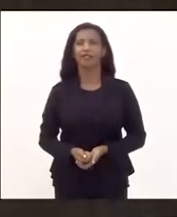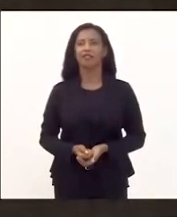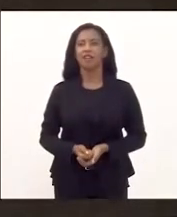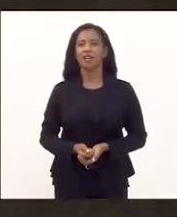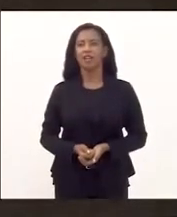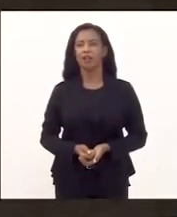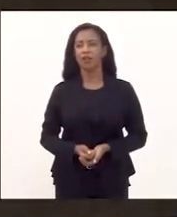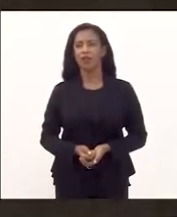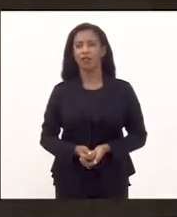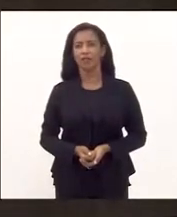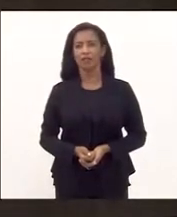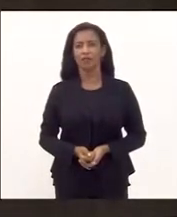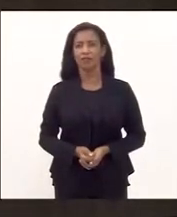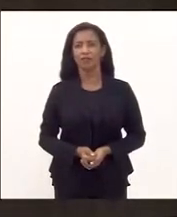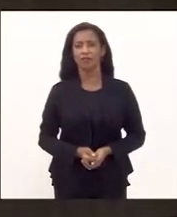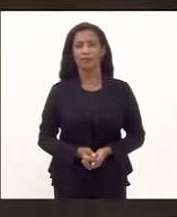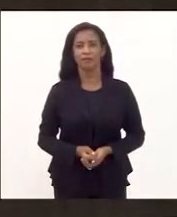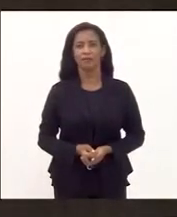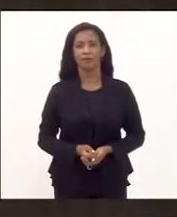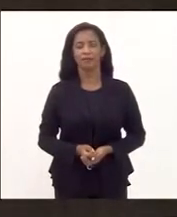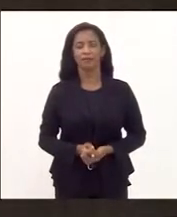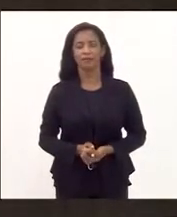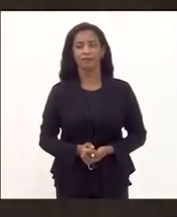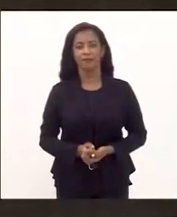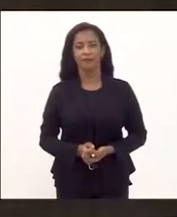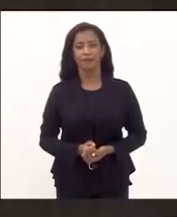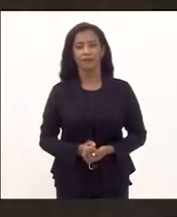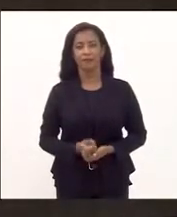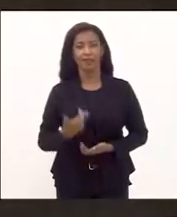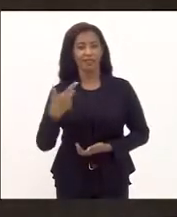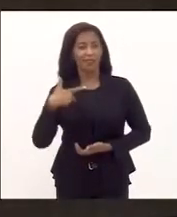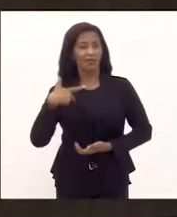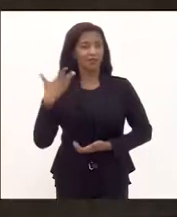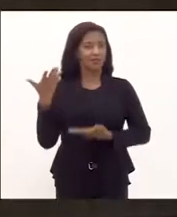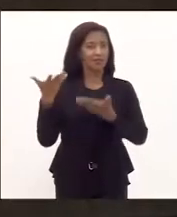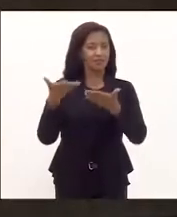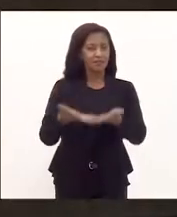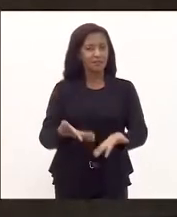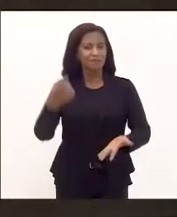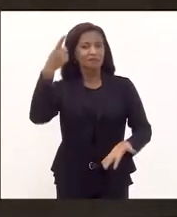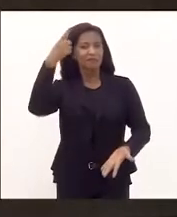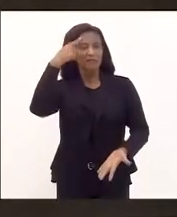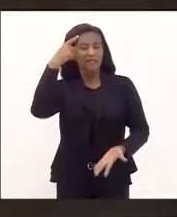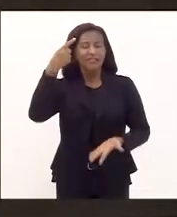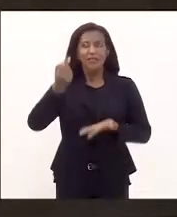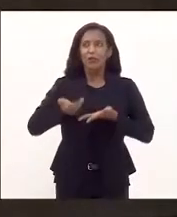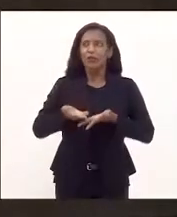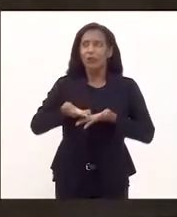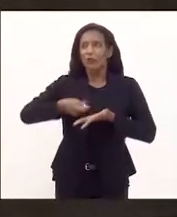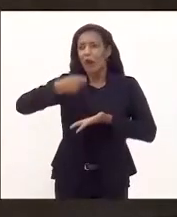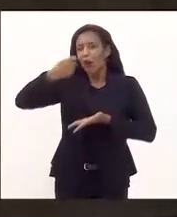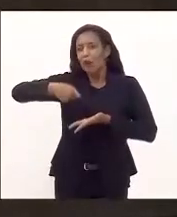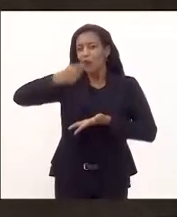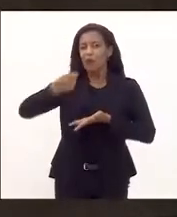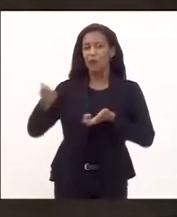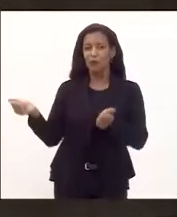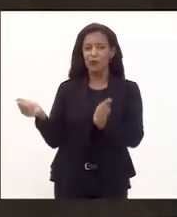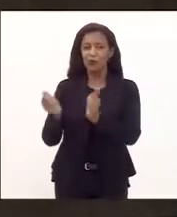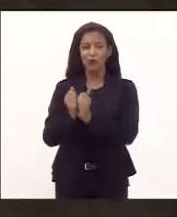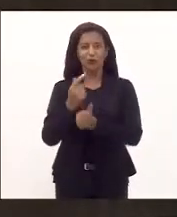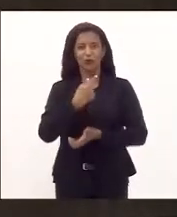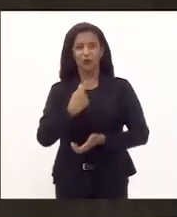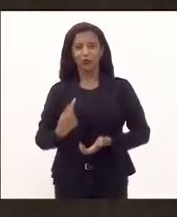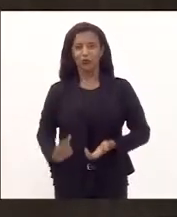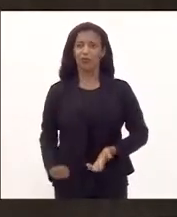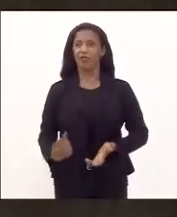bela iniciativa, obrigada, Maria. Porque eu estava aqui ainda pensando no almoço com o presidente governador, que a deputada Rejane